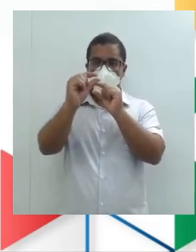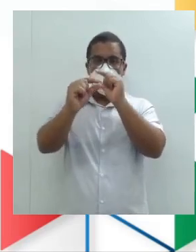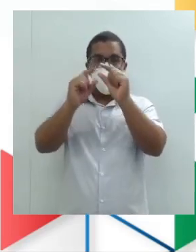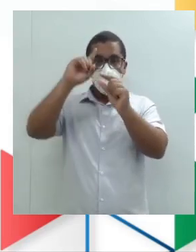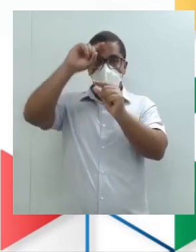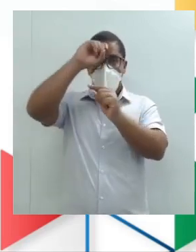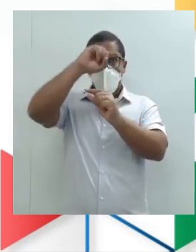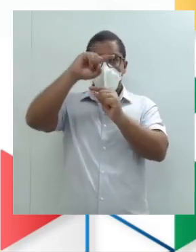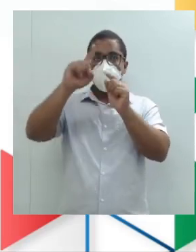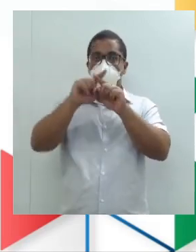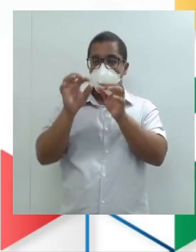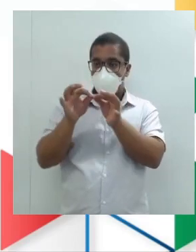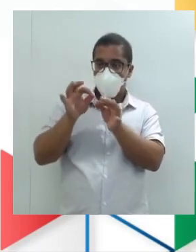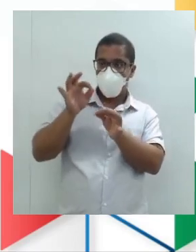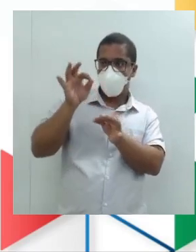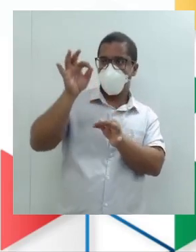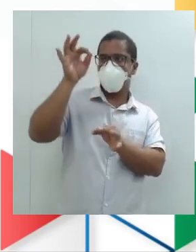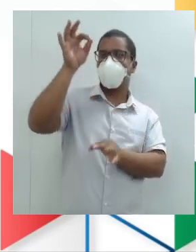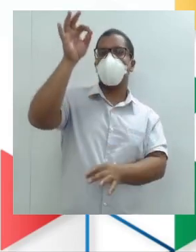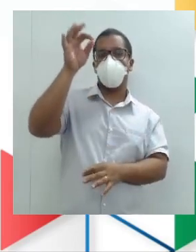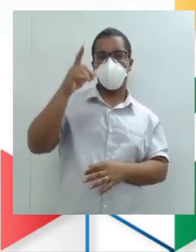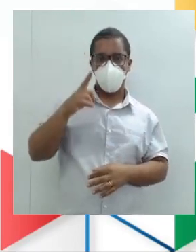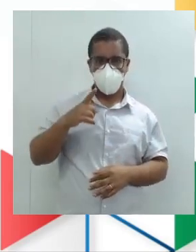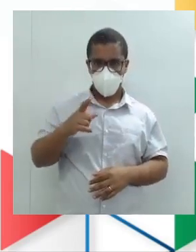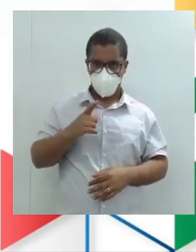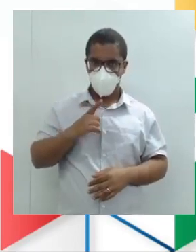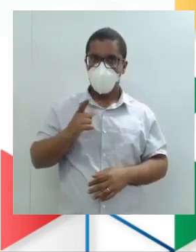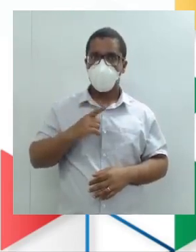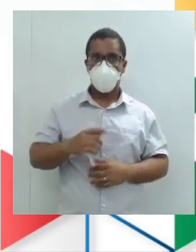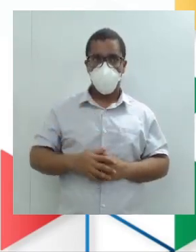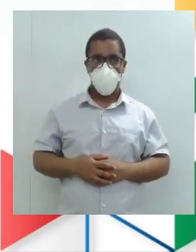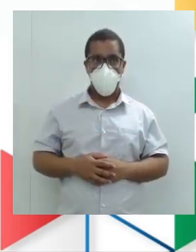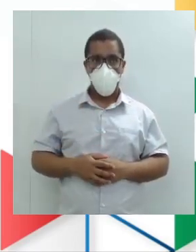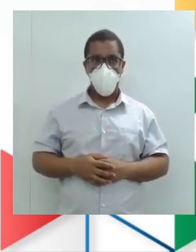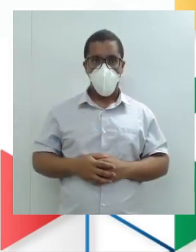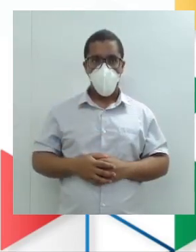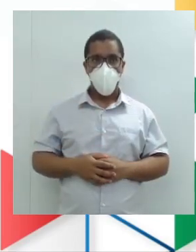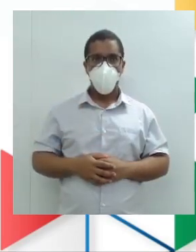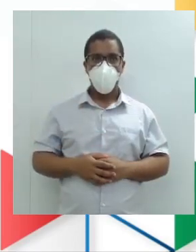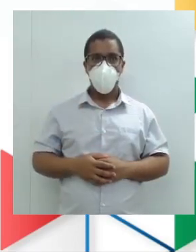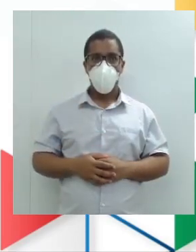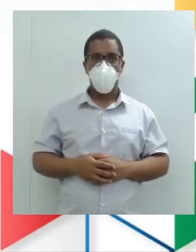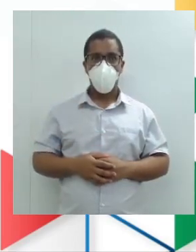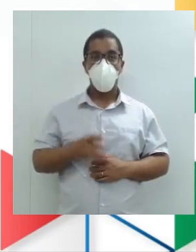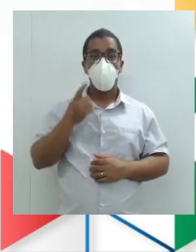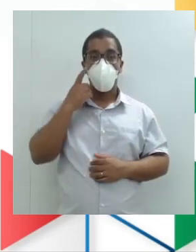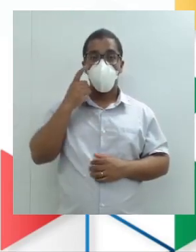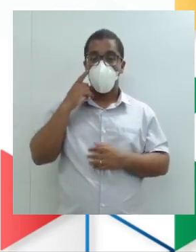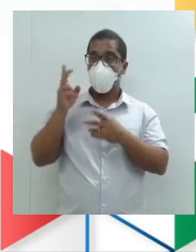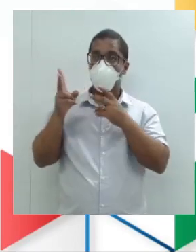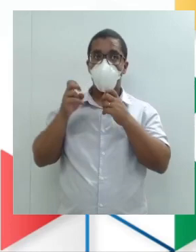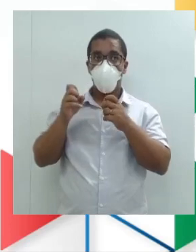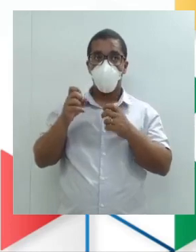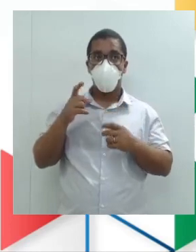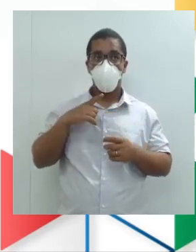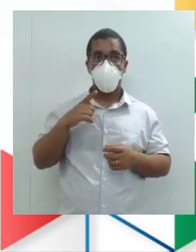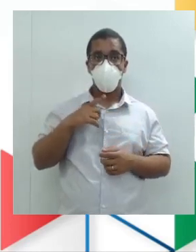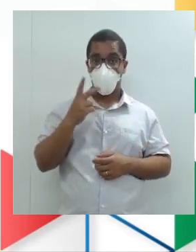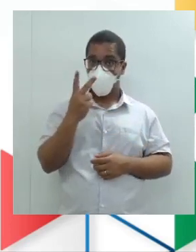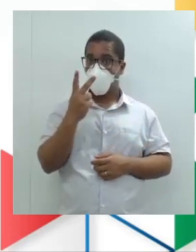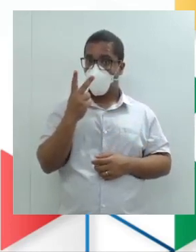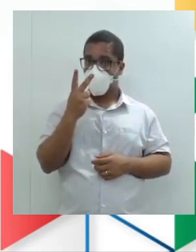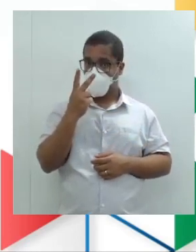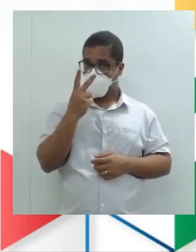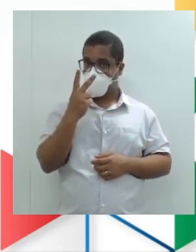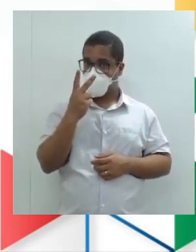a altura das plataformas que eles vão saltar, tá? Então observa que eles saltam, é uma dupla,